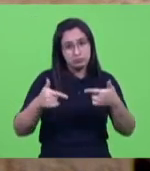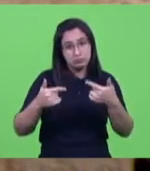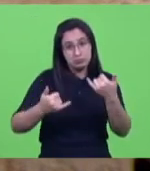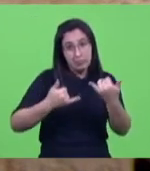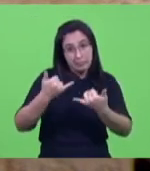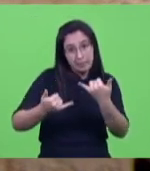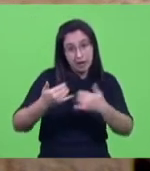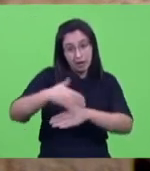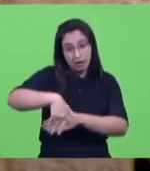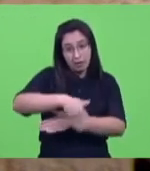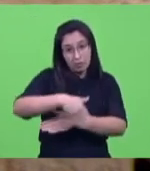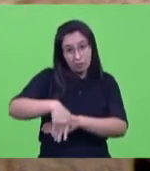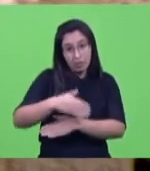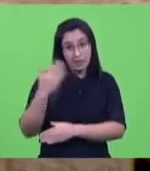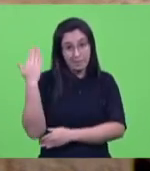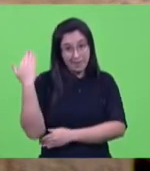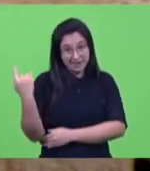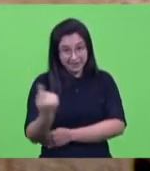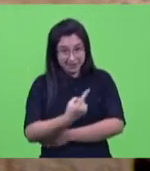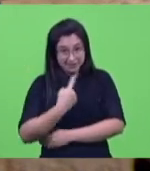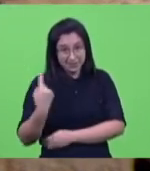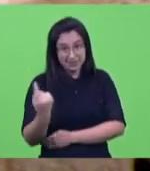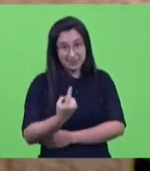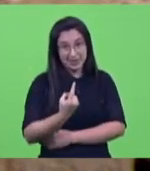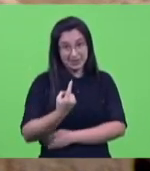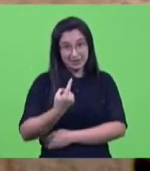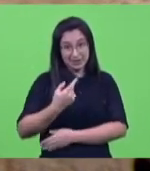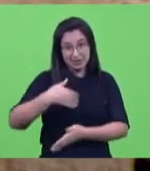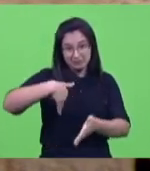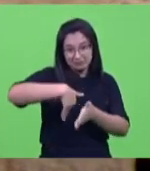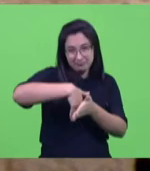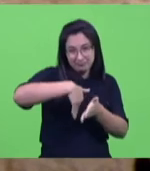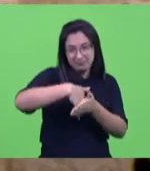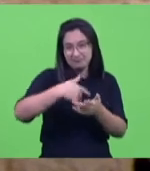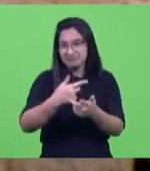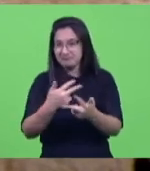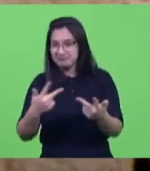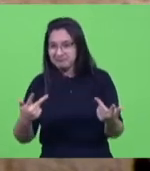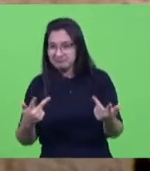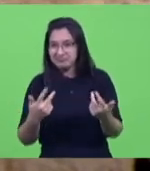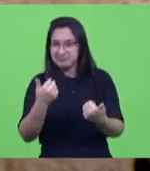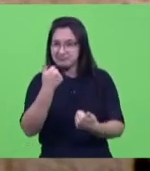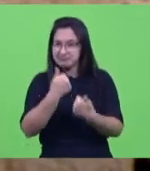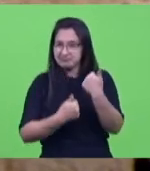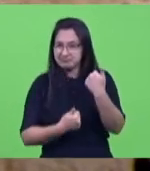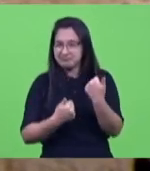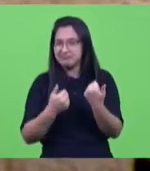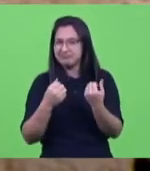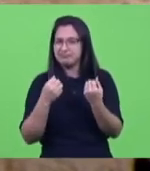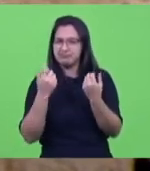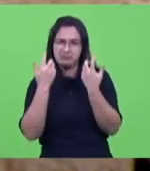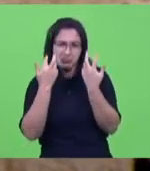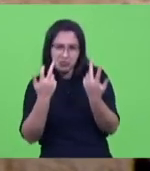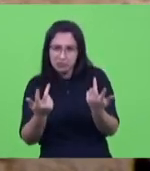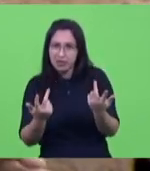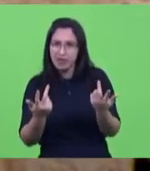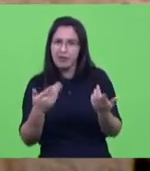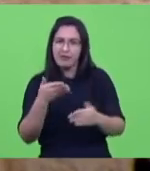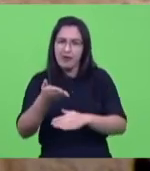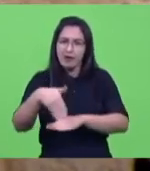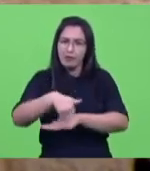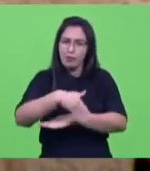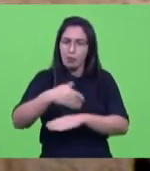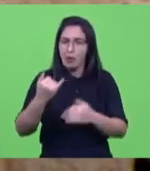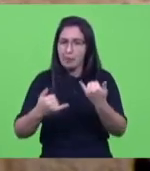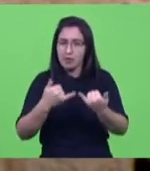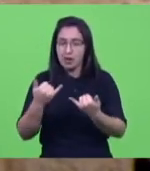a gente já foi criança aqui também, quem não brincava na rua, não jogava bola, não brincava com seus vizinhos, é natural isso, não é prisão domiciliar.